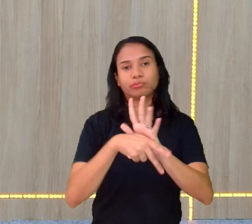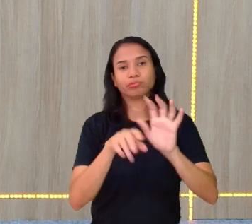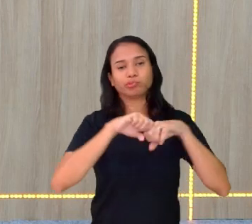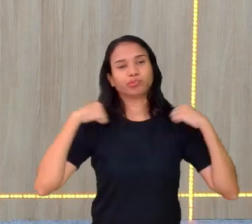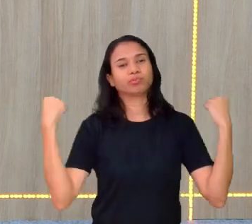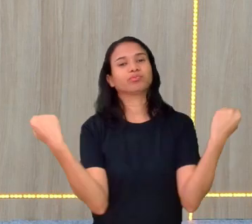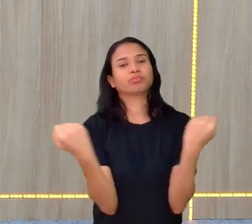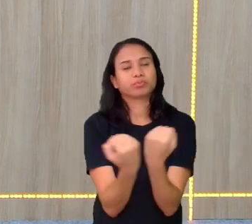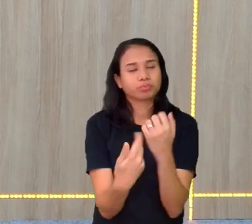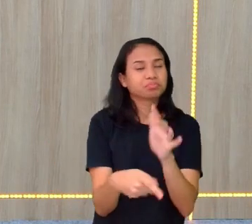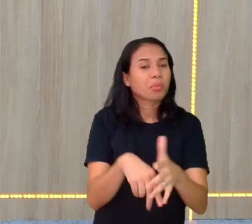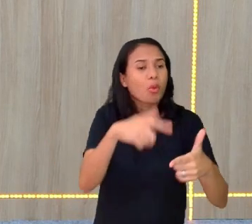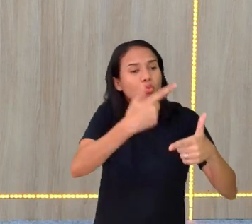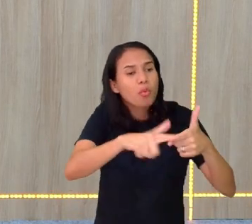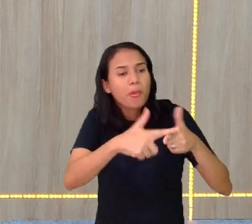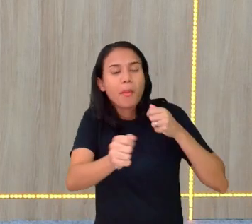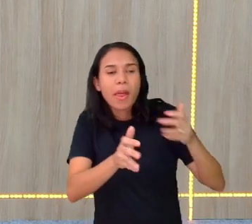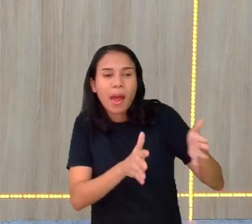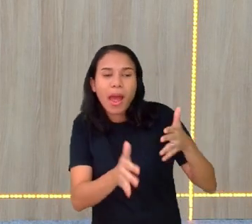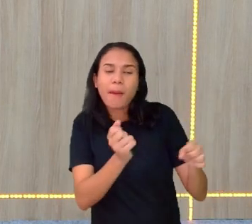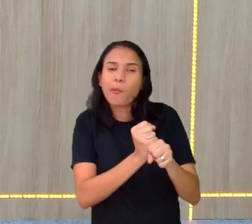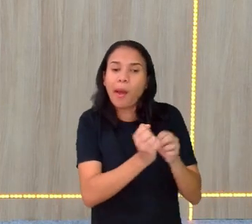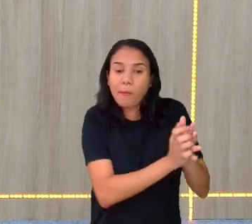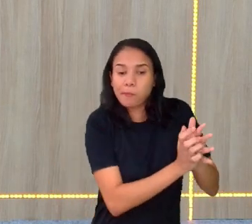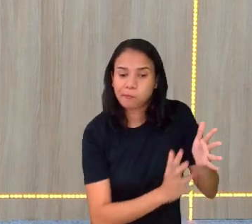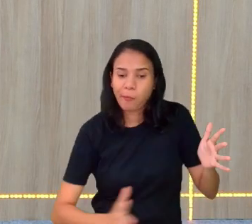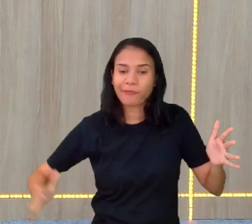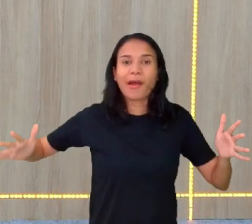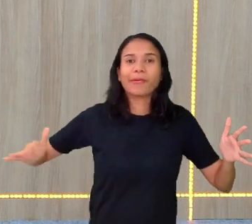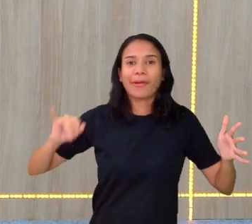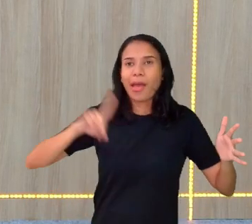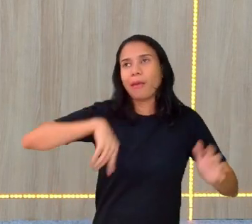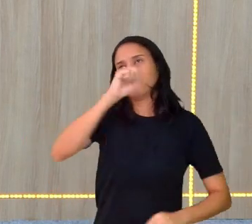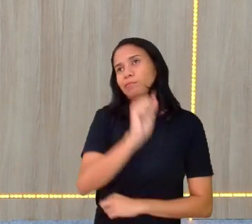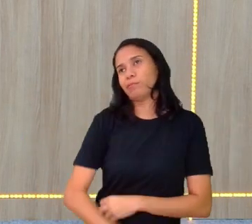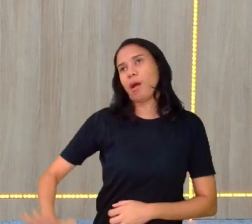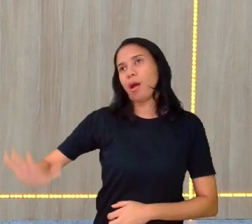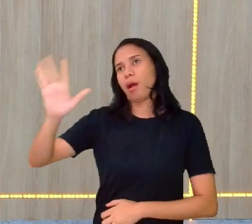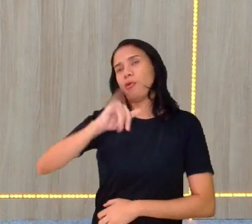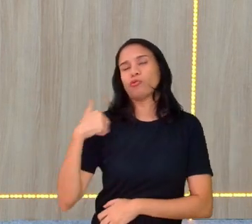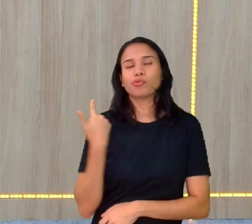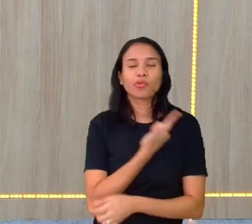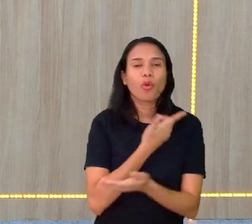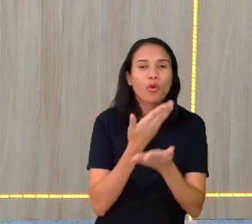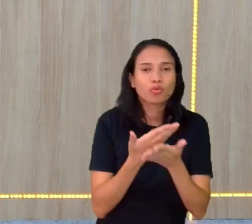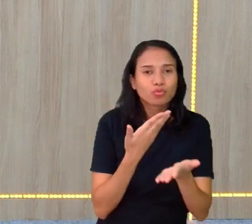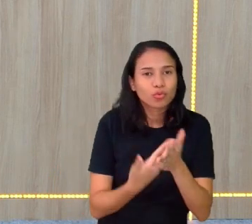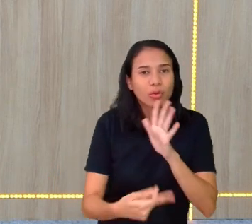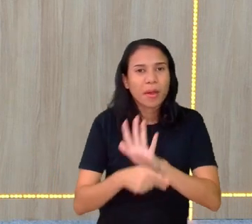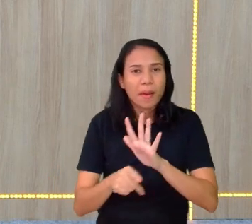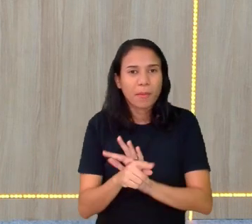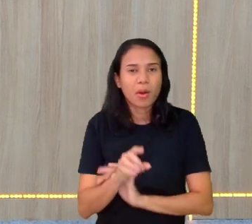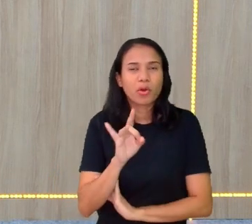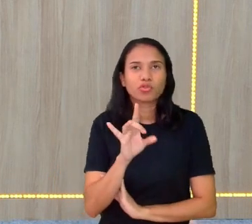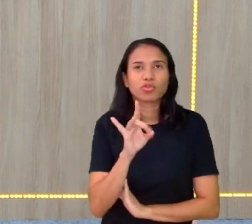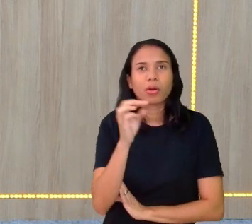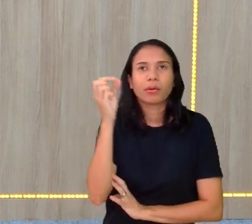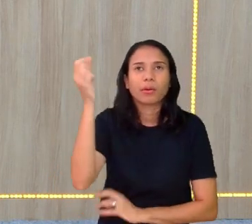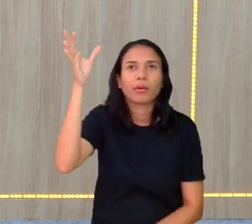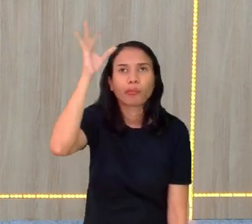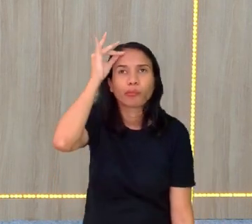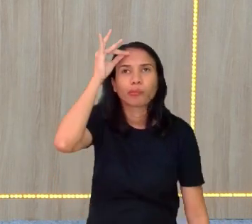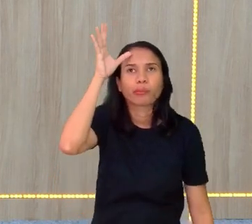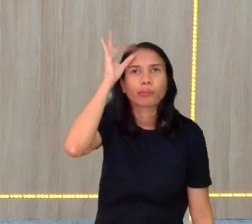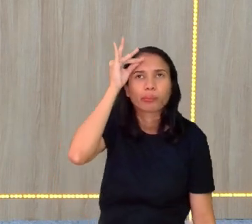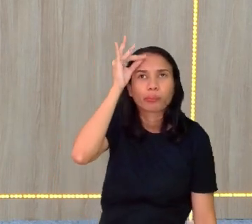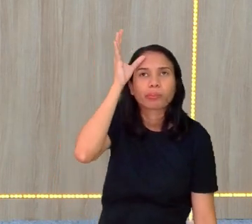das problemáticas sociais, é muito mais amplo, né? A gente, quando está estudando história, não é decoreba, como se diz,